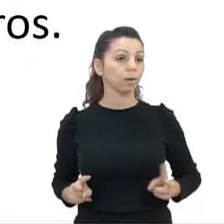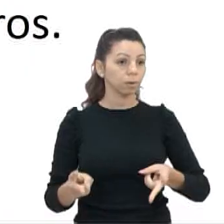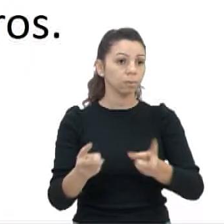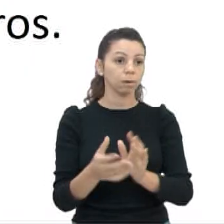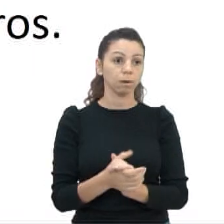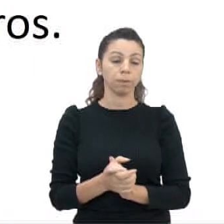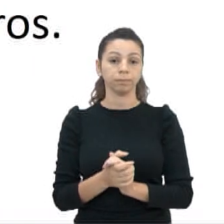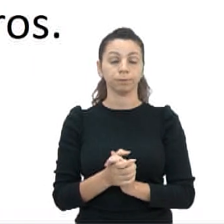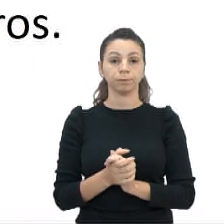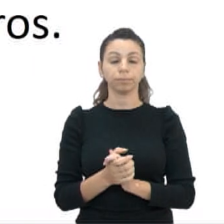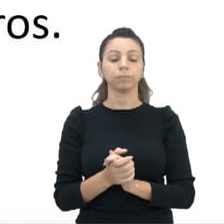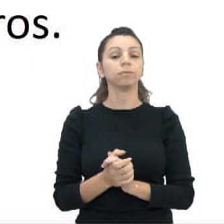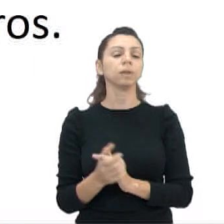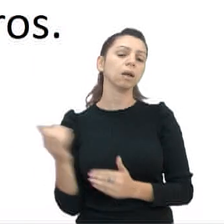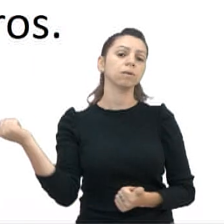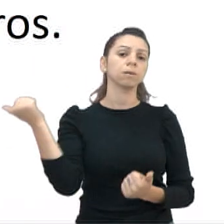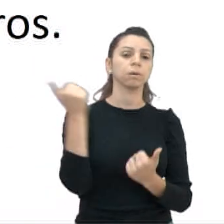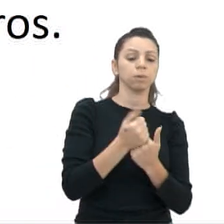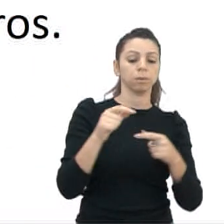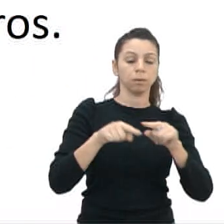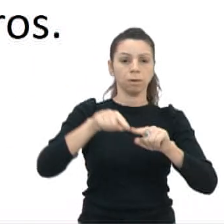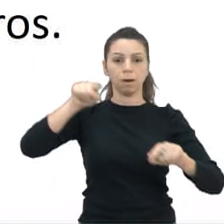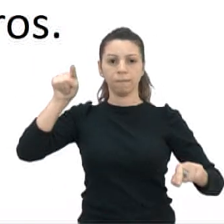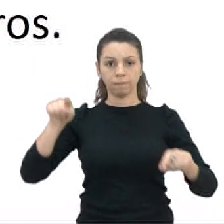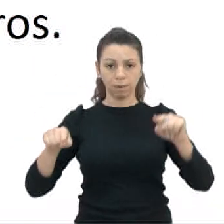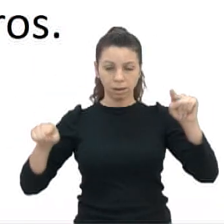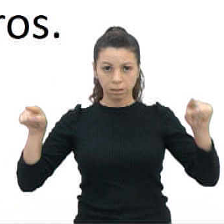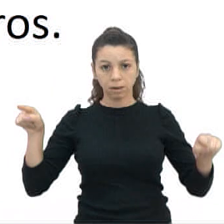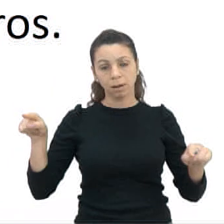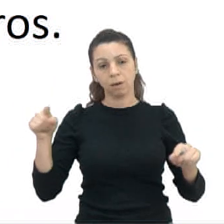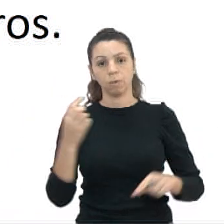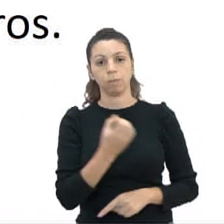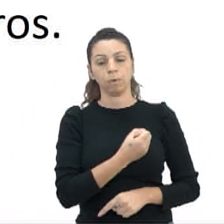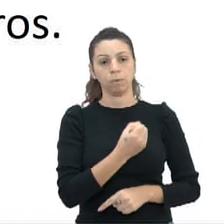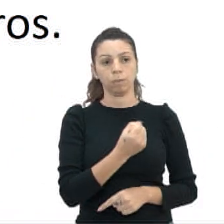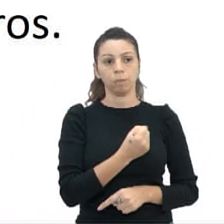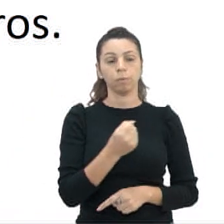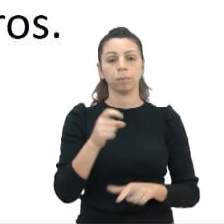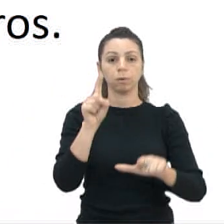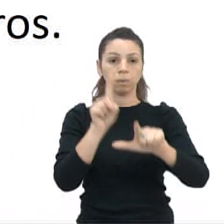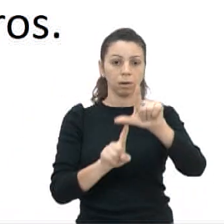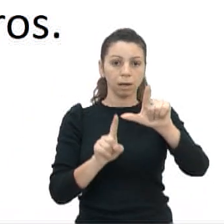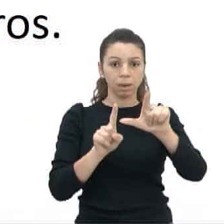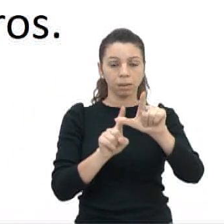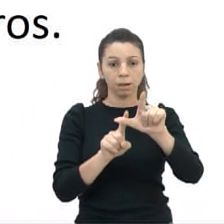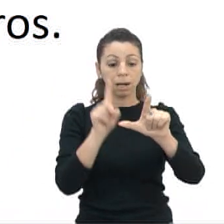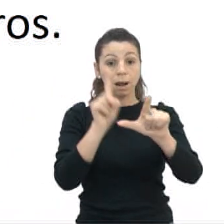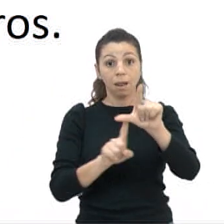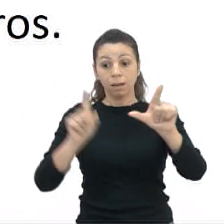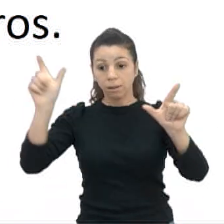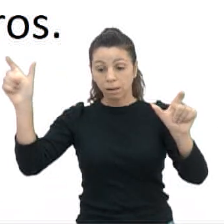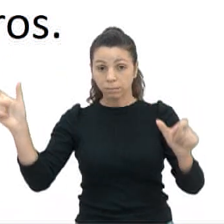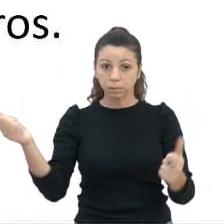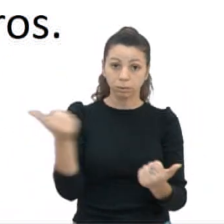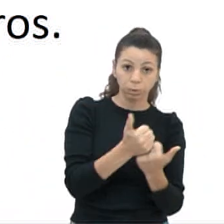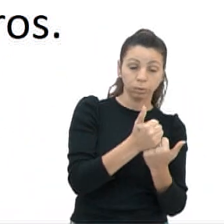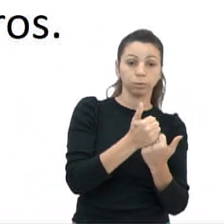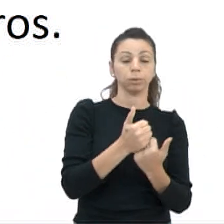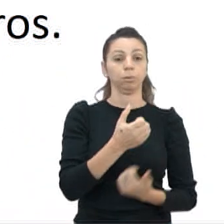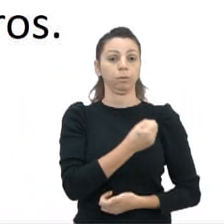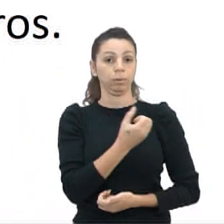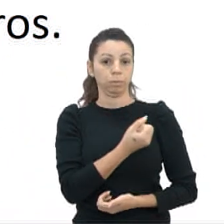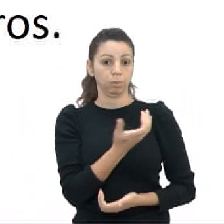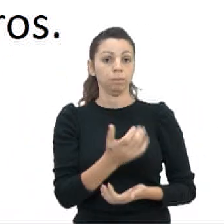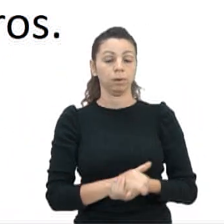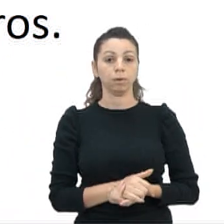Quando substituímos variáveis de uma expressão algébrica por números e efetuamos os cálculos indicados,